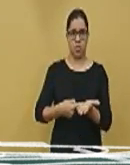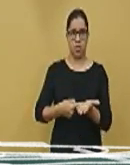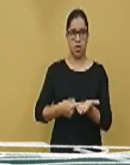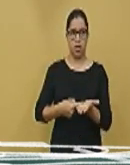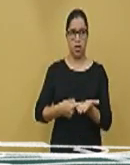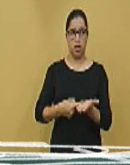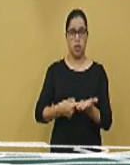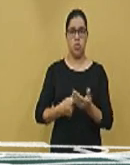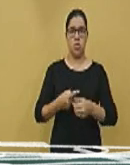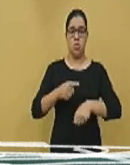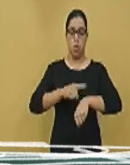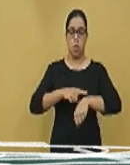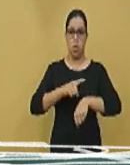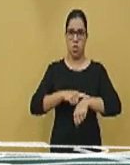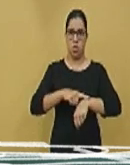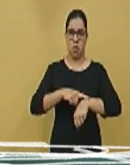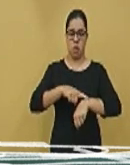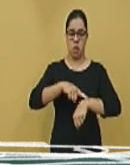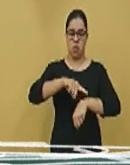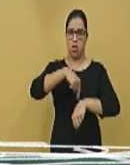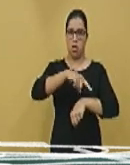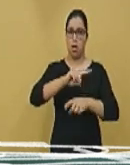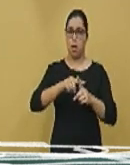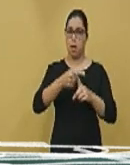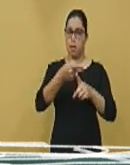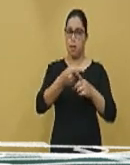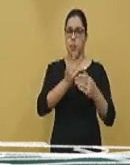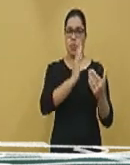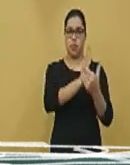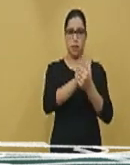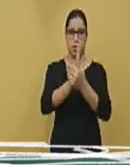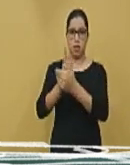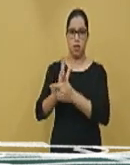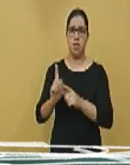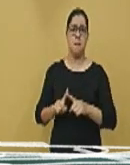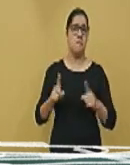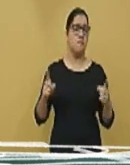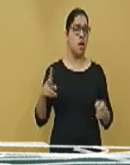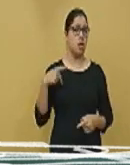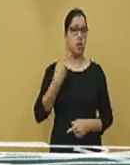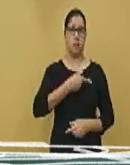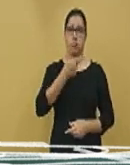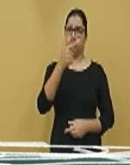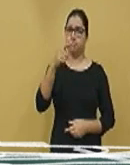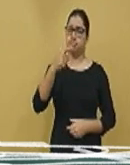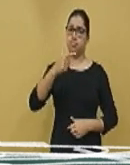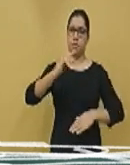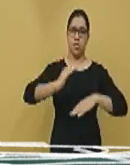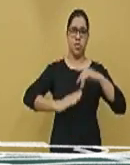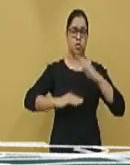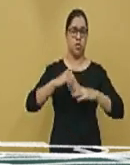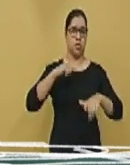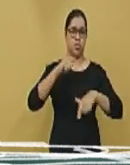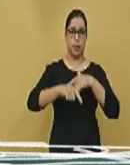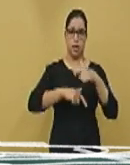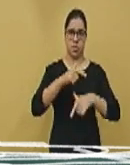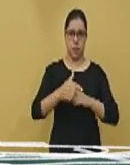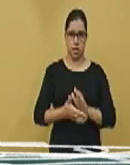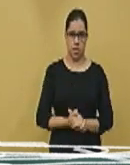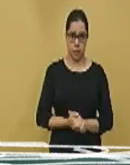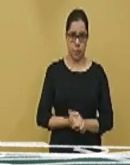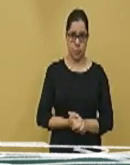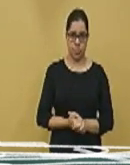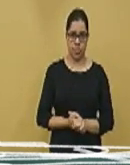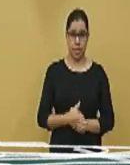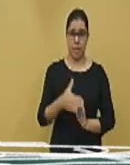horário de funcionamento da biblioteca. Só que, infelizmente, a gente não tem pessoal para isso. Né? A sua chapa representa uma gestão que ficou 10